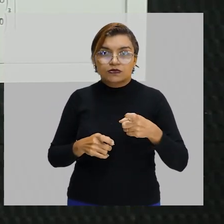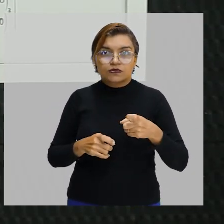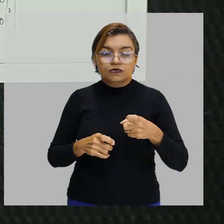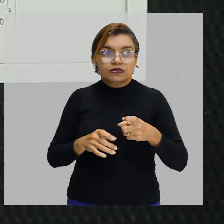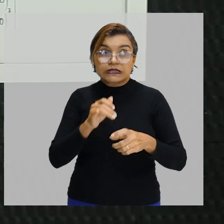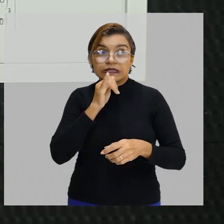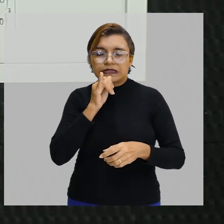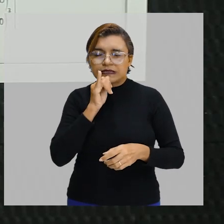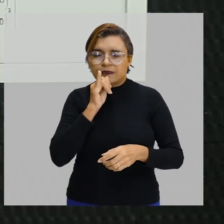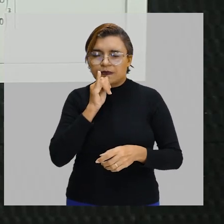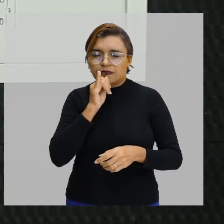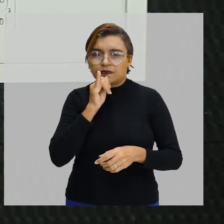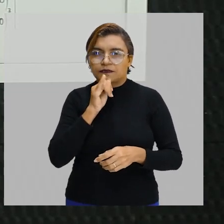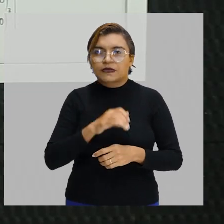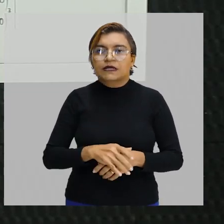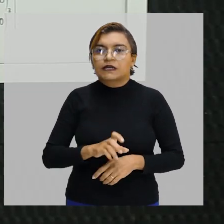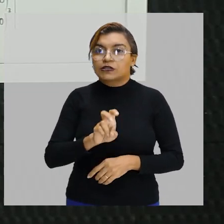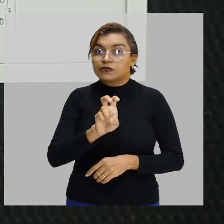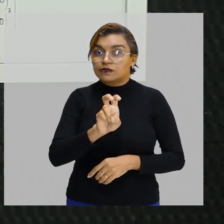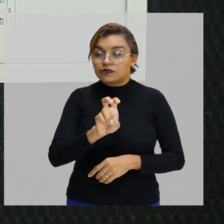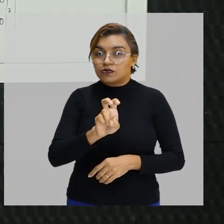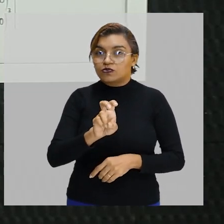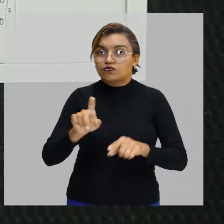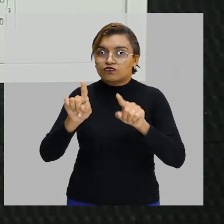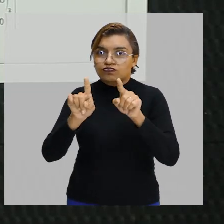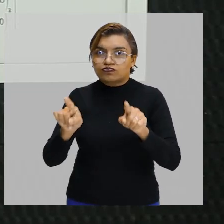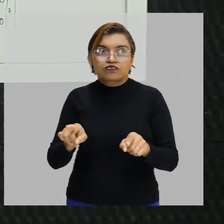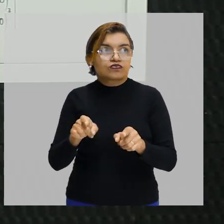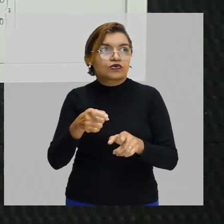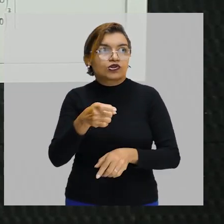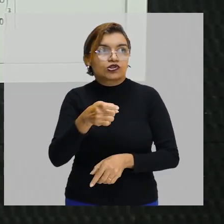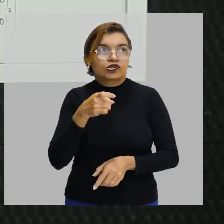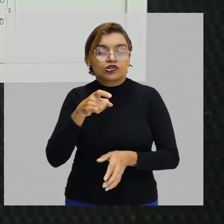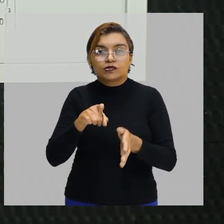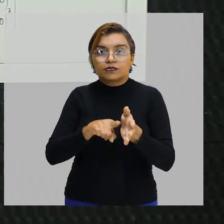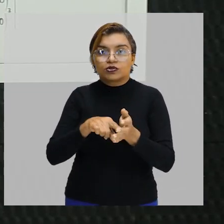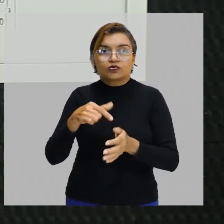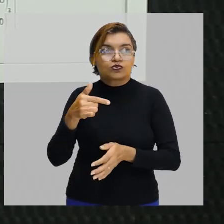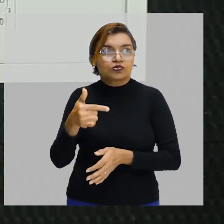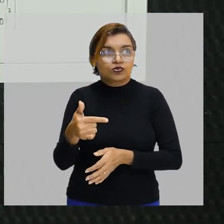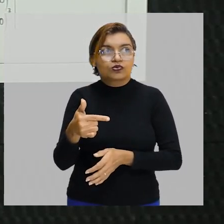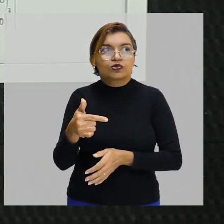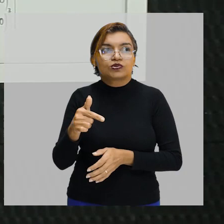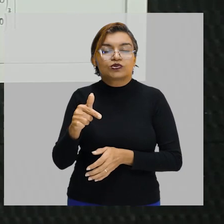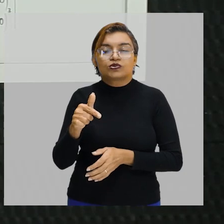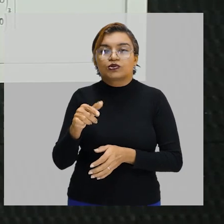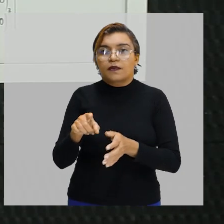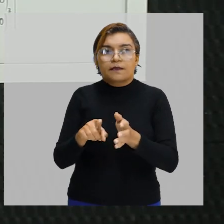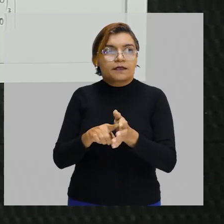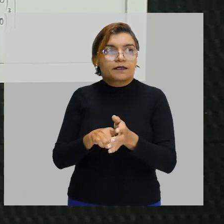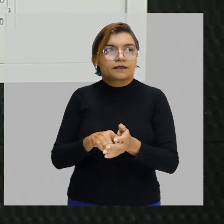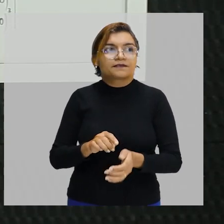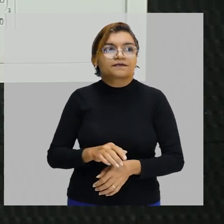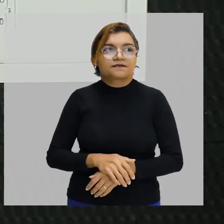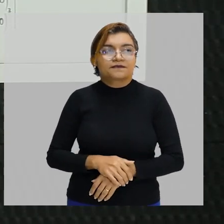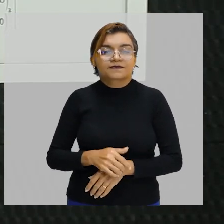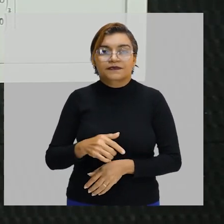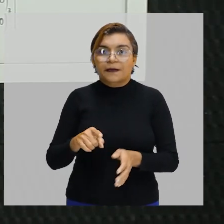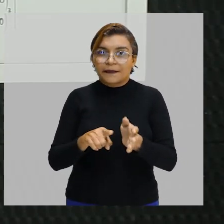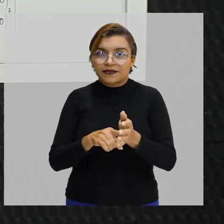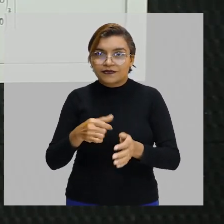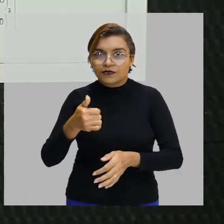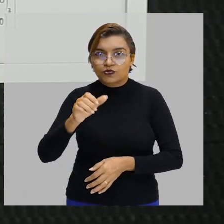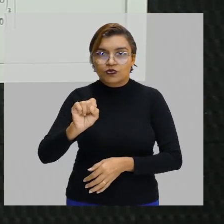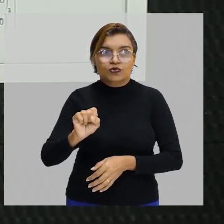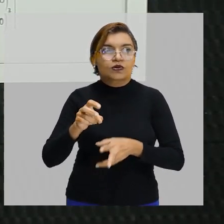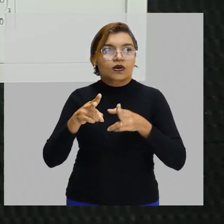igual, aliás, menos 18 vai ser igual a 0. Aliás, igual a